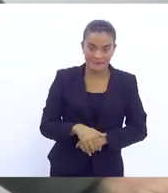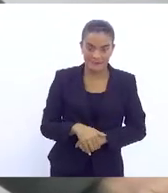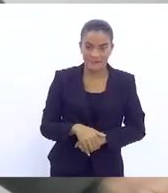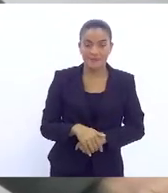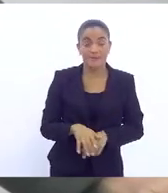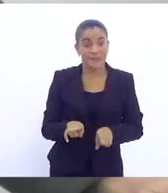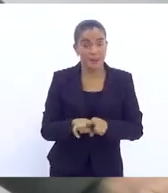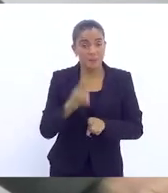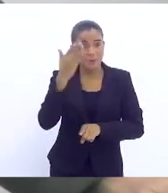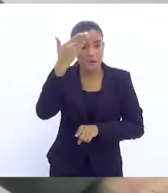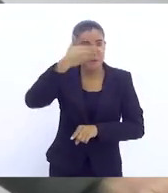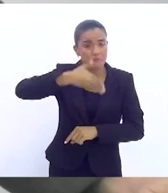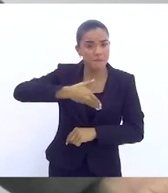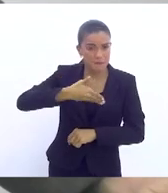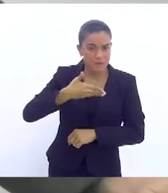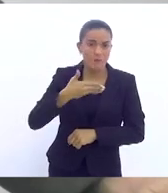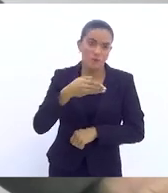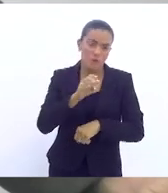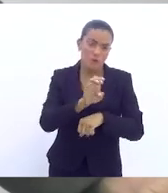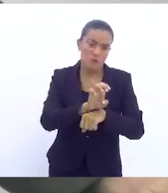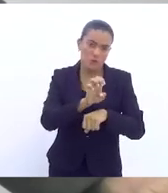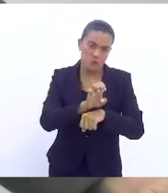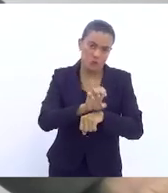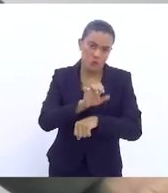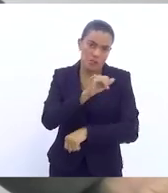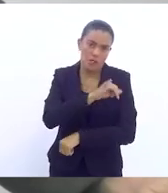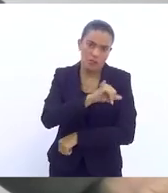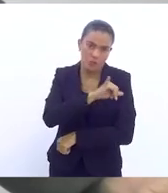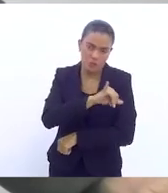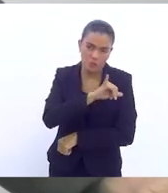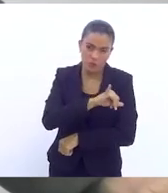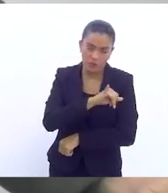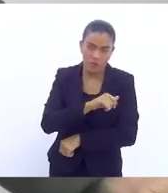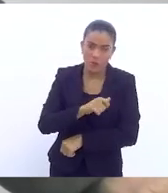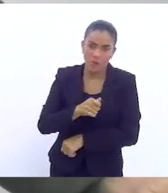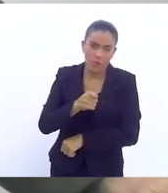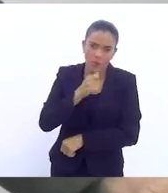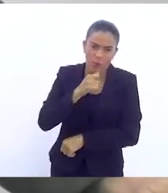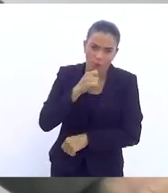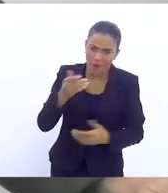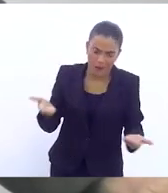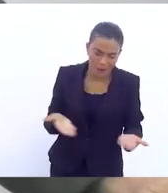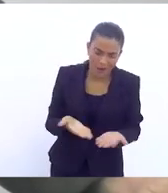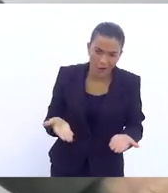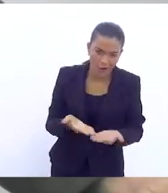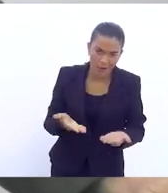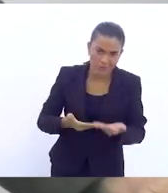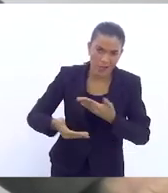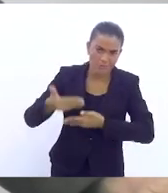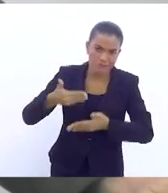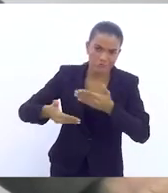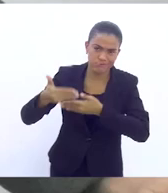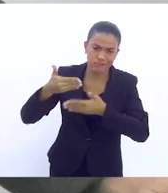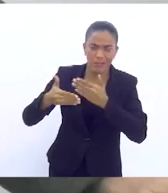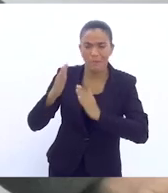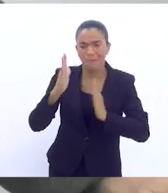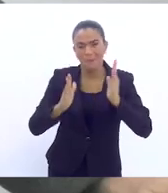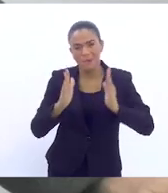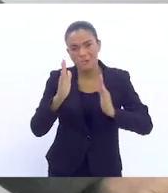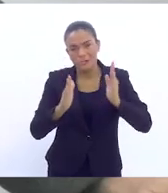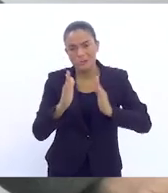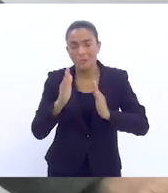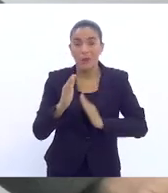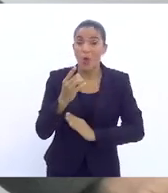evidencia-se que o Estado do Rio de Janeiro não é de hoje já aproximadamente